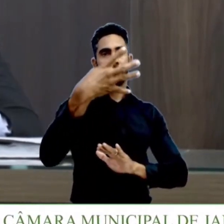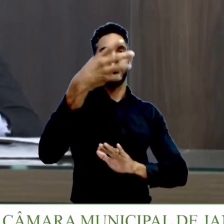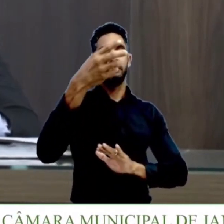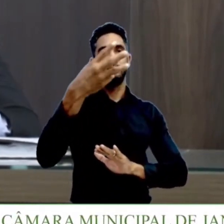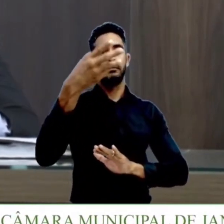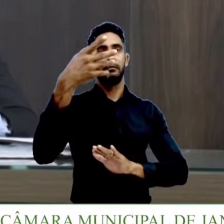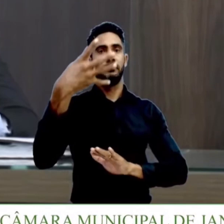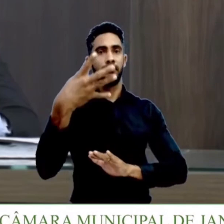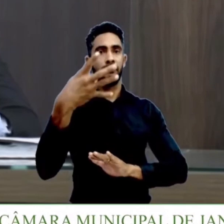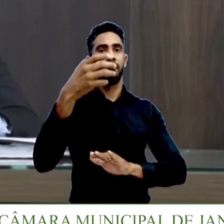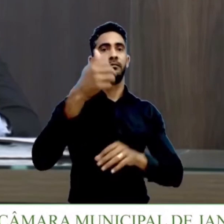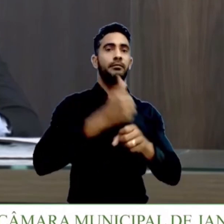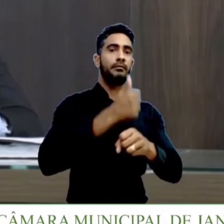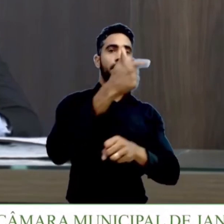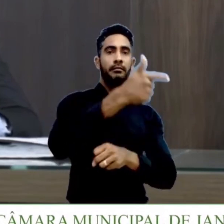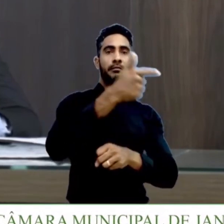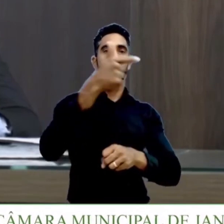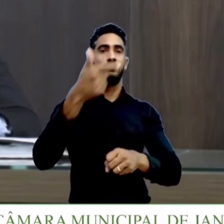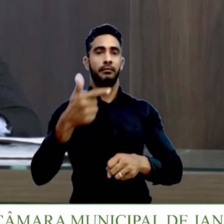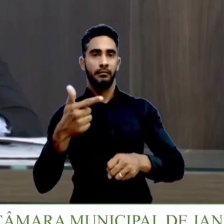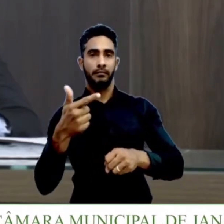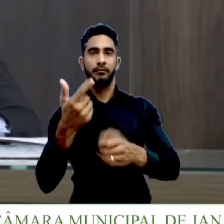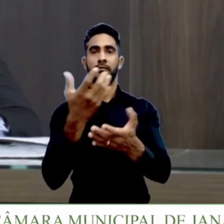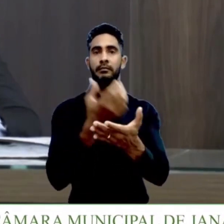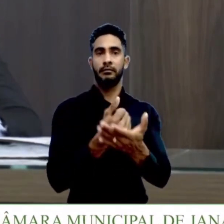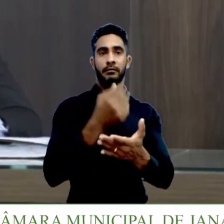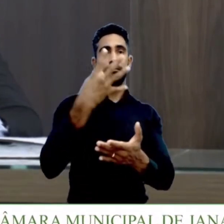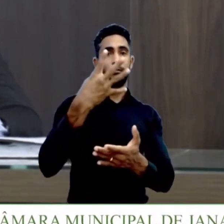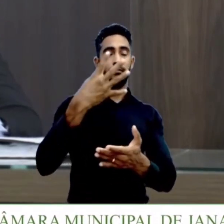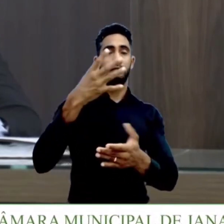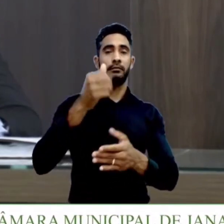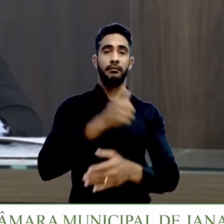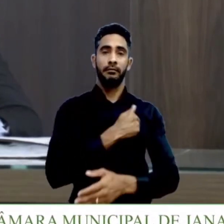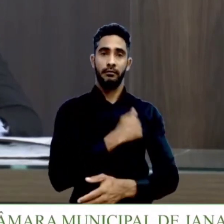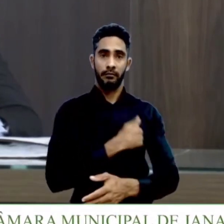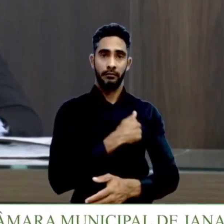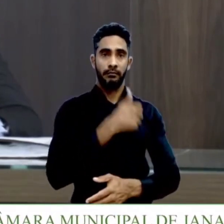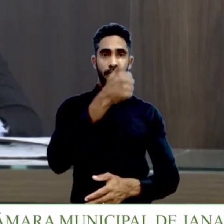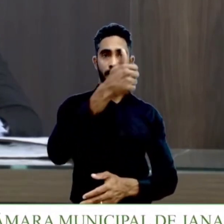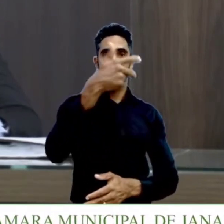14.434, de 2022, sancionada em 4 de agosto, a Lei